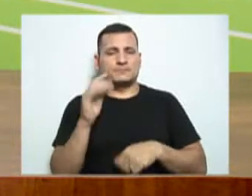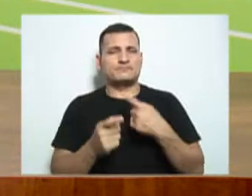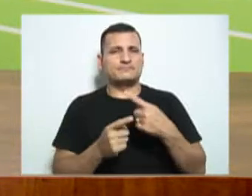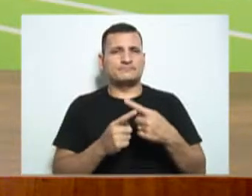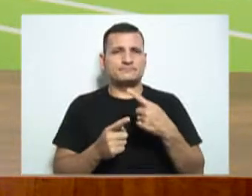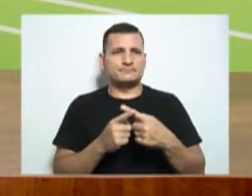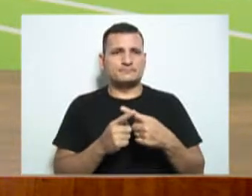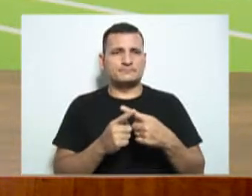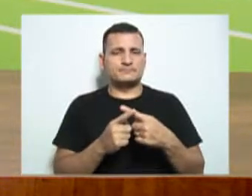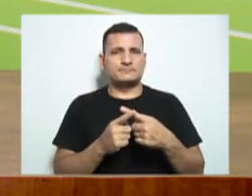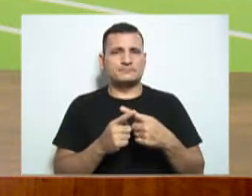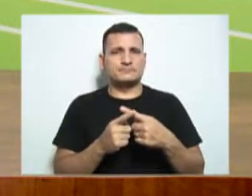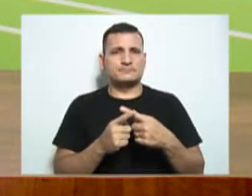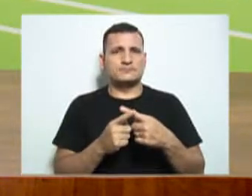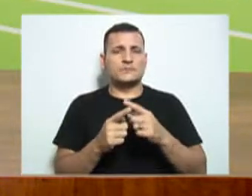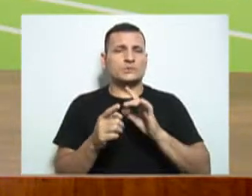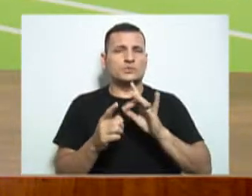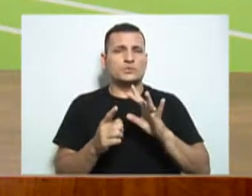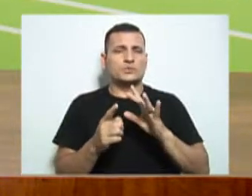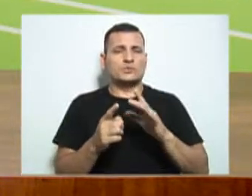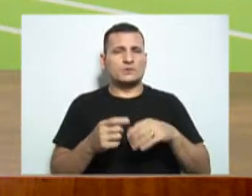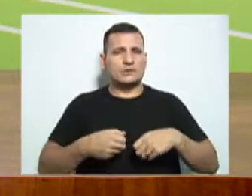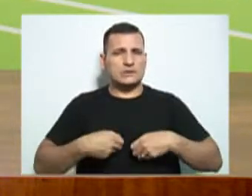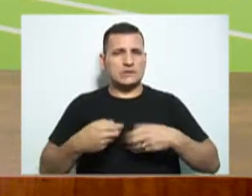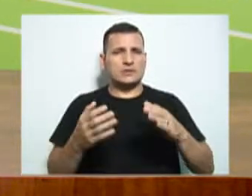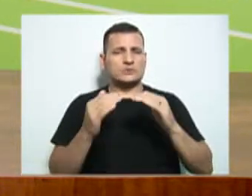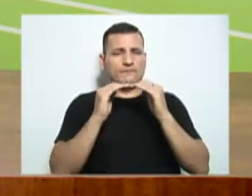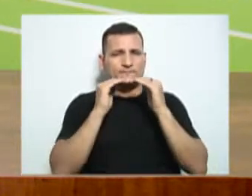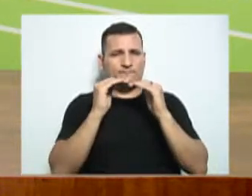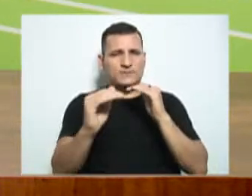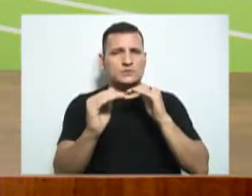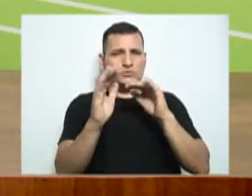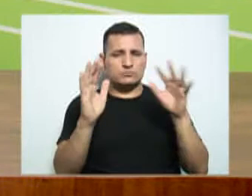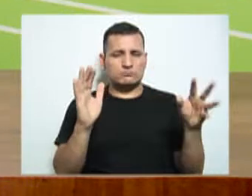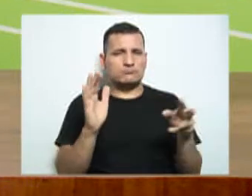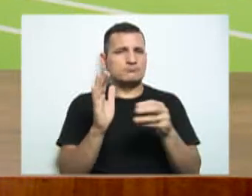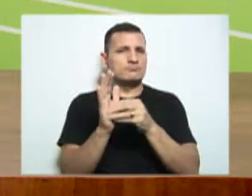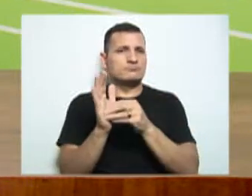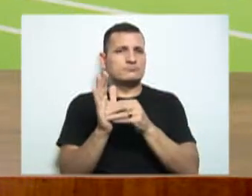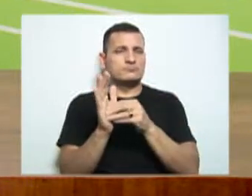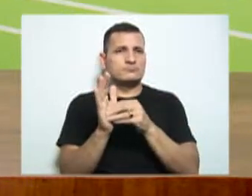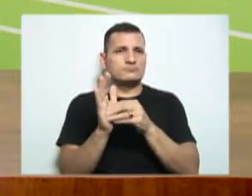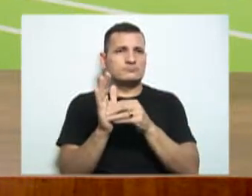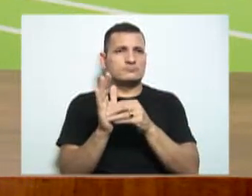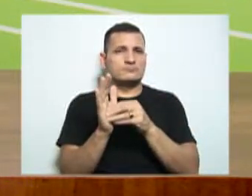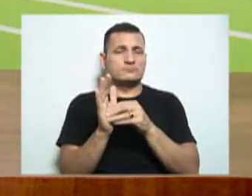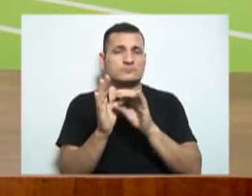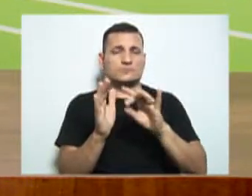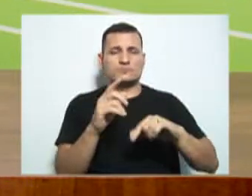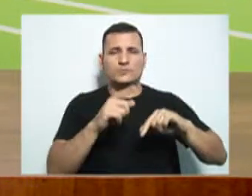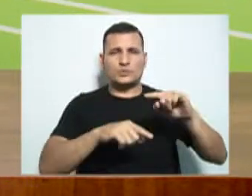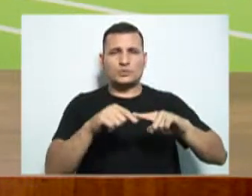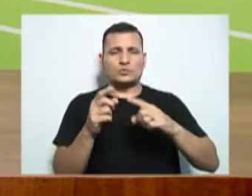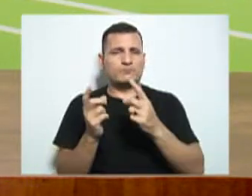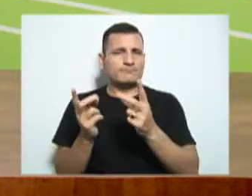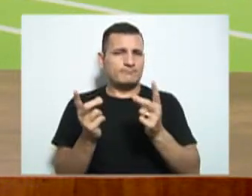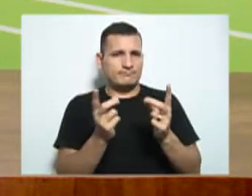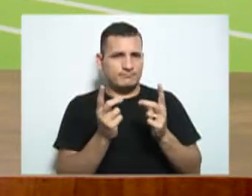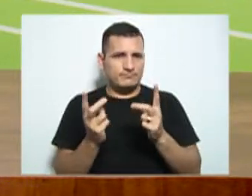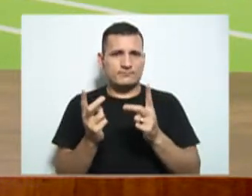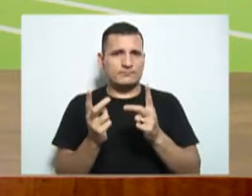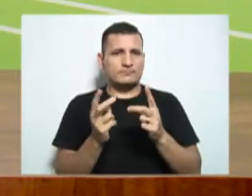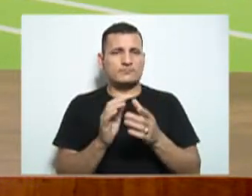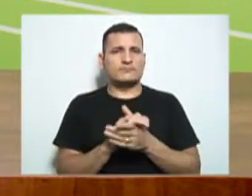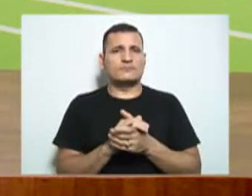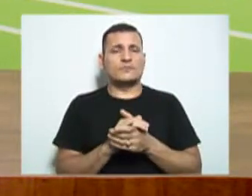para os custos fixos, você só aloca os custos fixos dos produtos vendidos. No